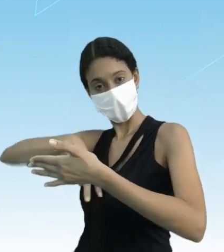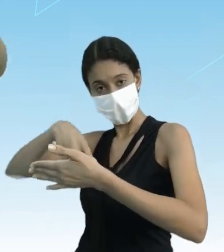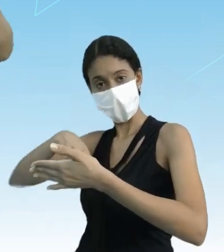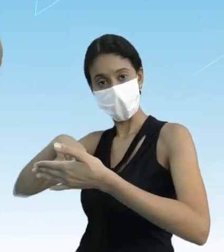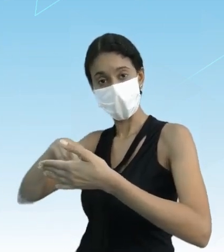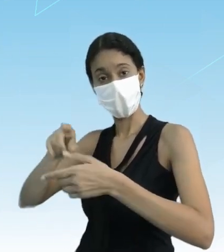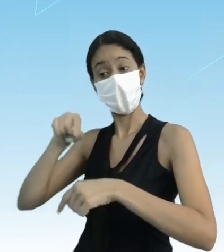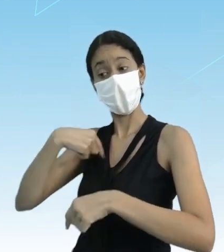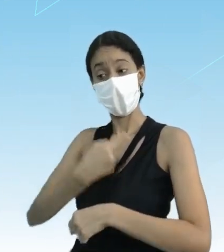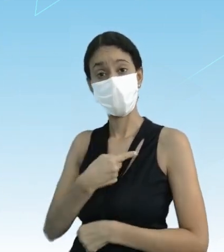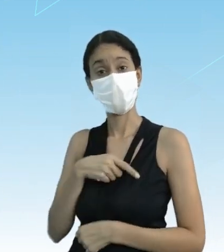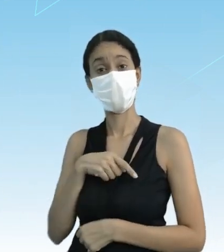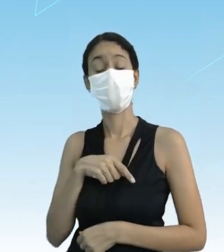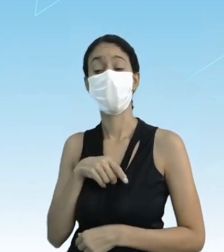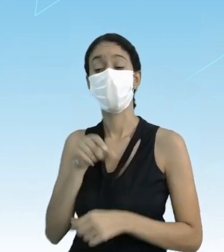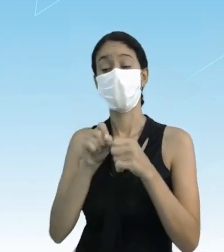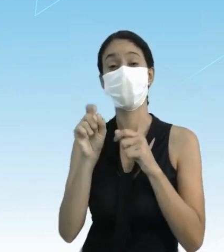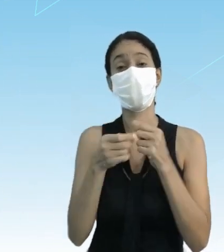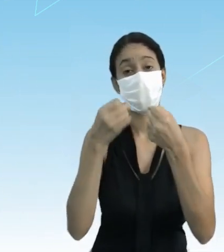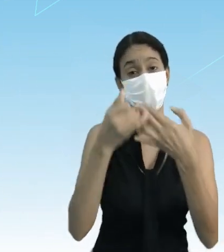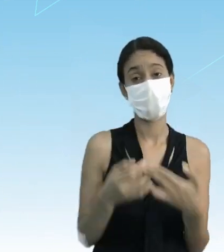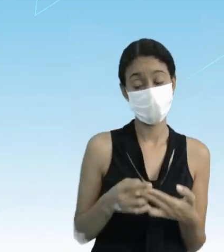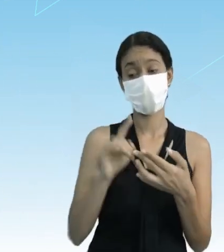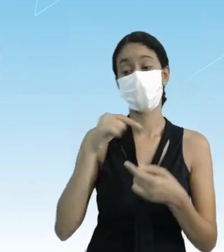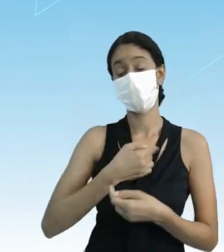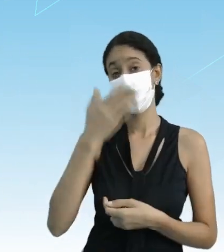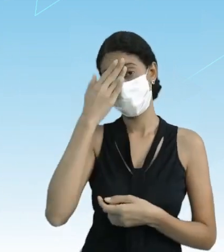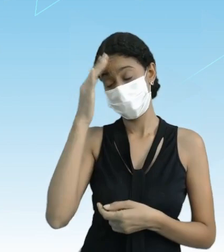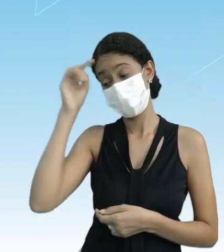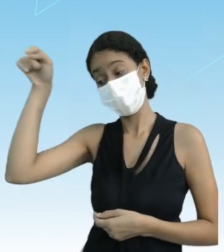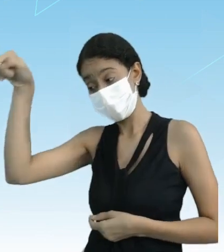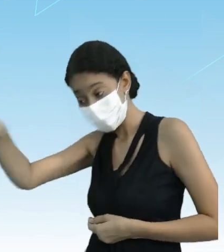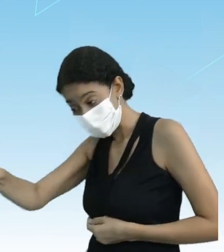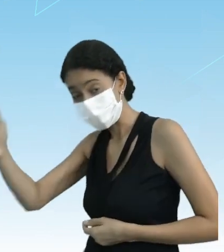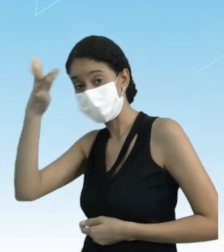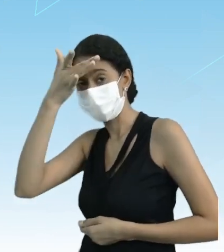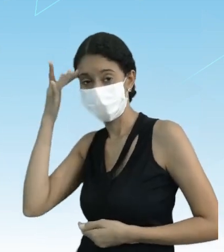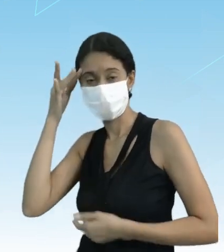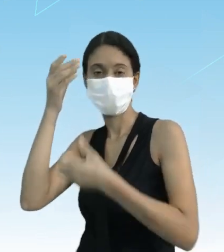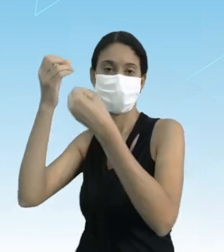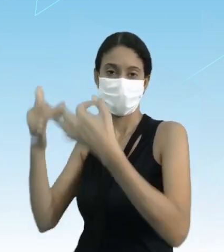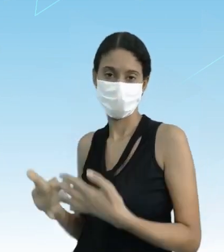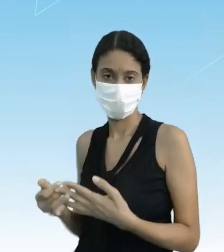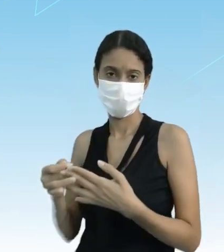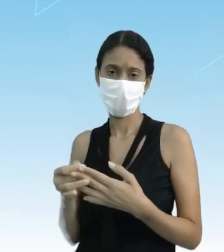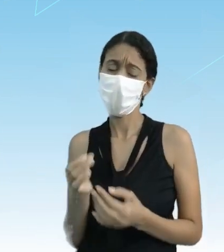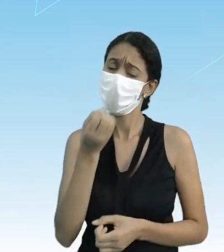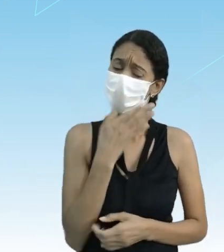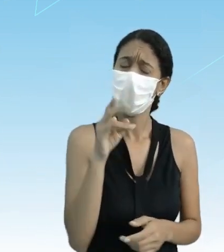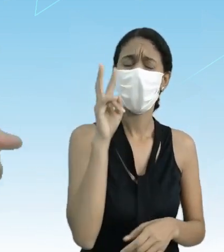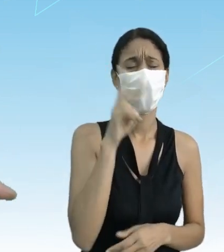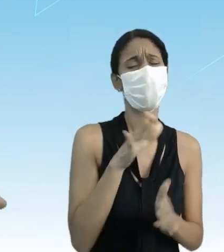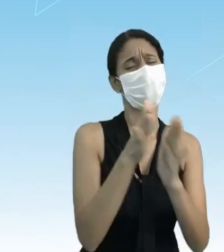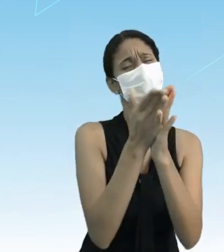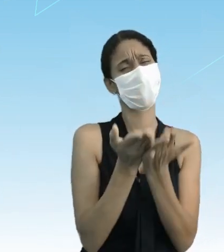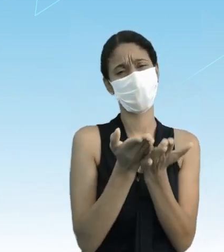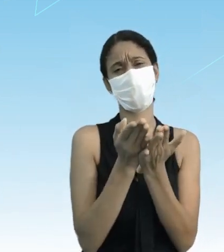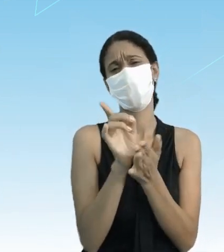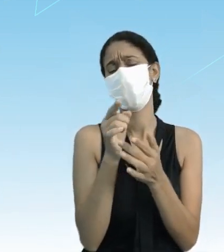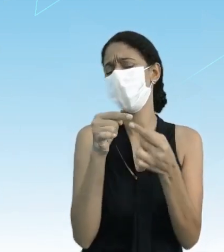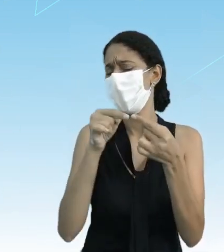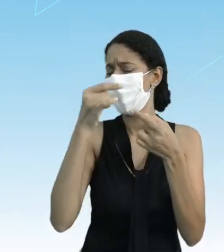citação da citação. O bom mesmo é ler o original, certo? Não utilizar muito citação da